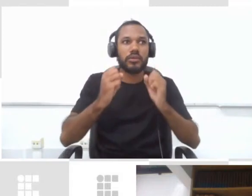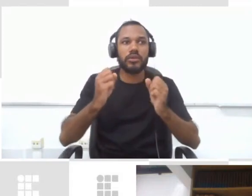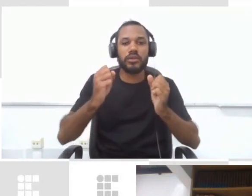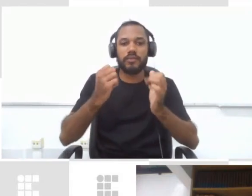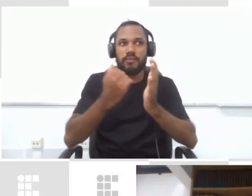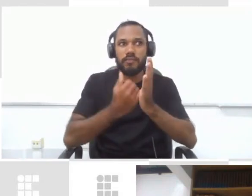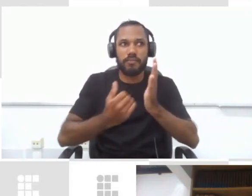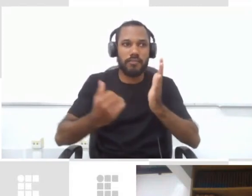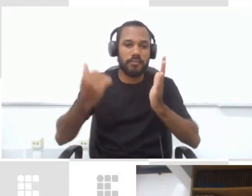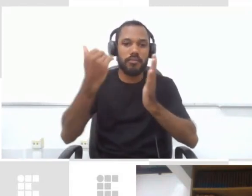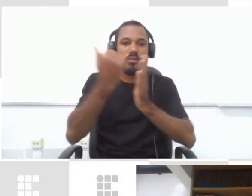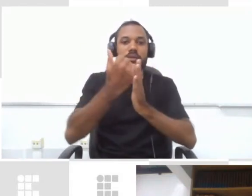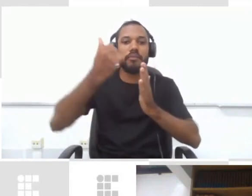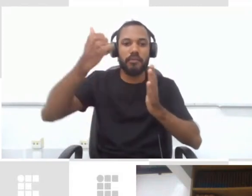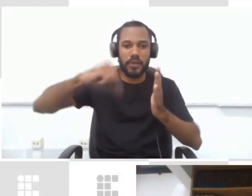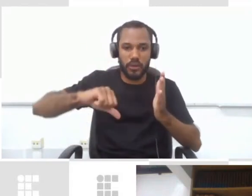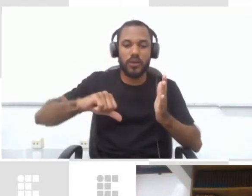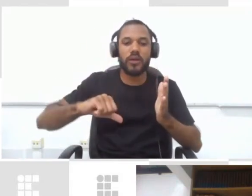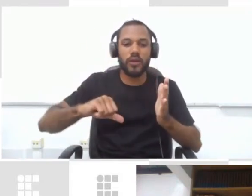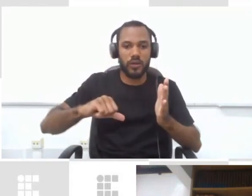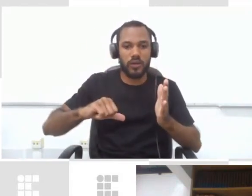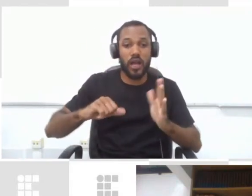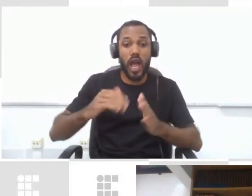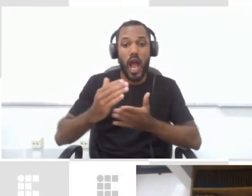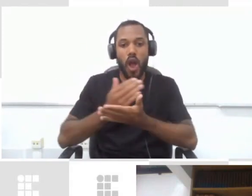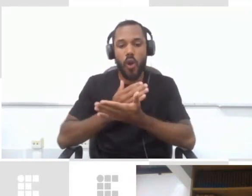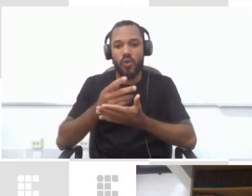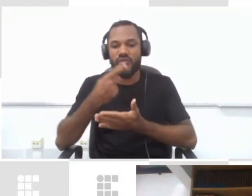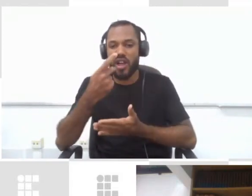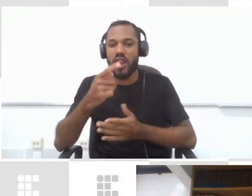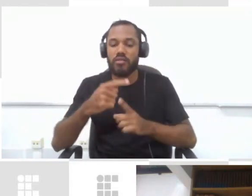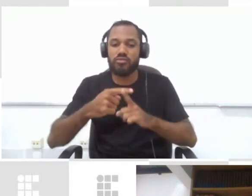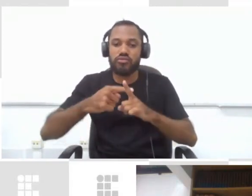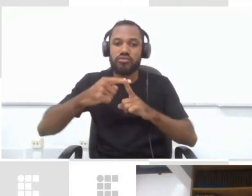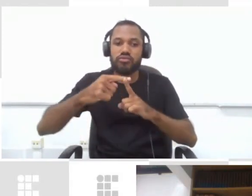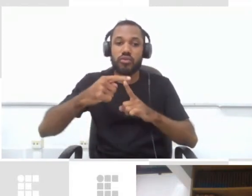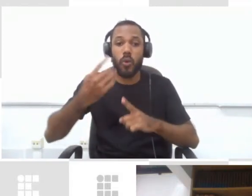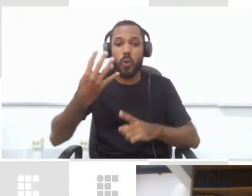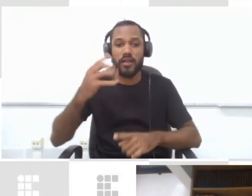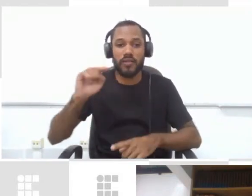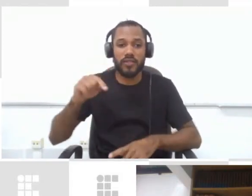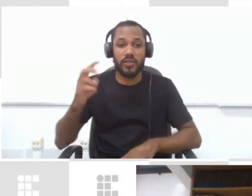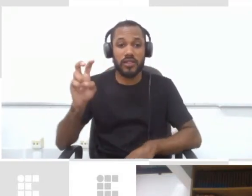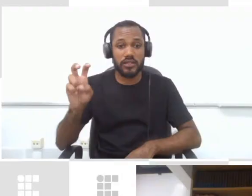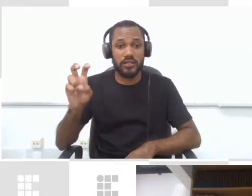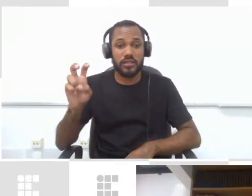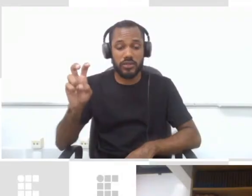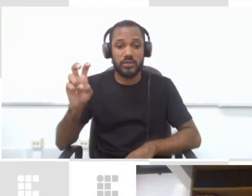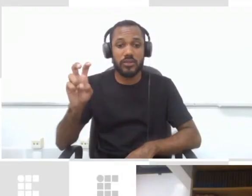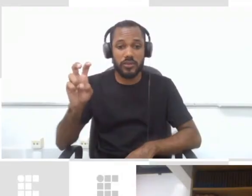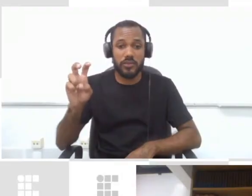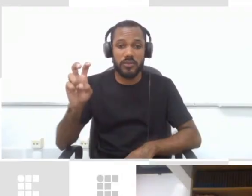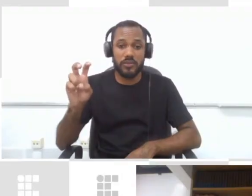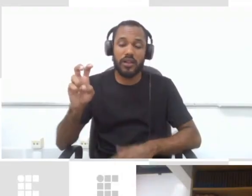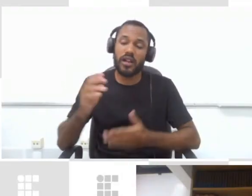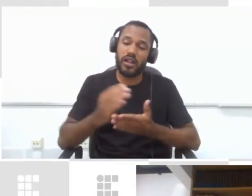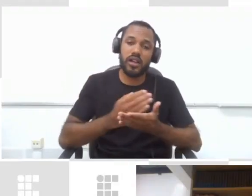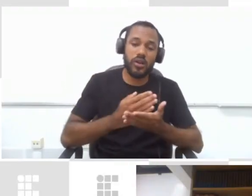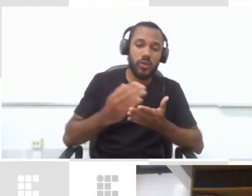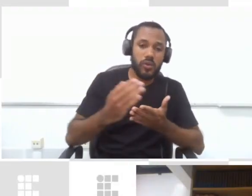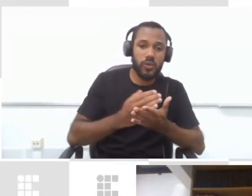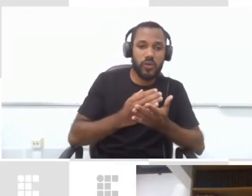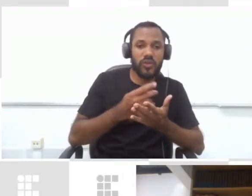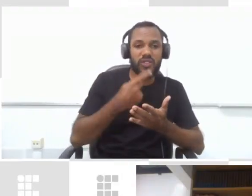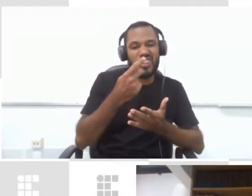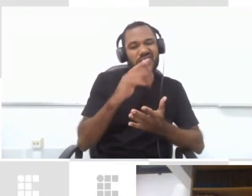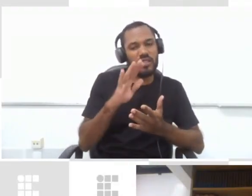gráfico. Tem gente que está falando que vai haver um aquecimento de 4,5 graus Celsius. Tem gente que está falando que vai haver, na maioria,